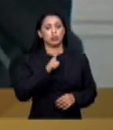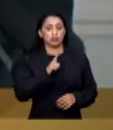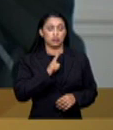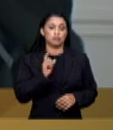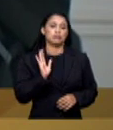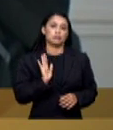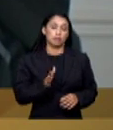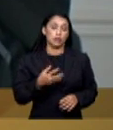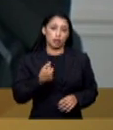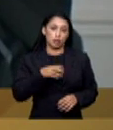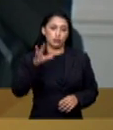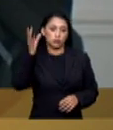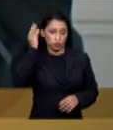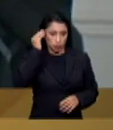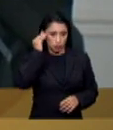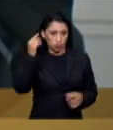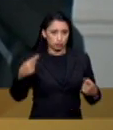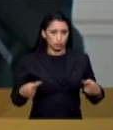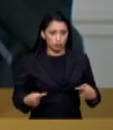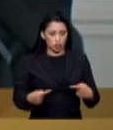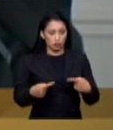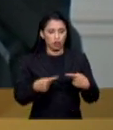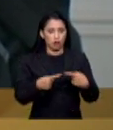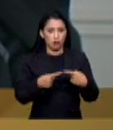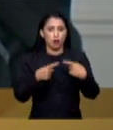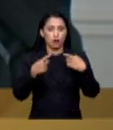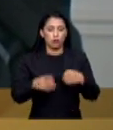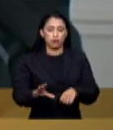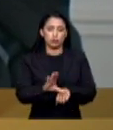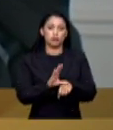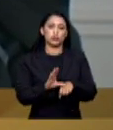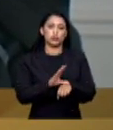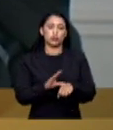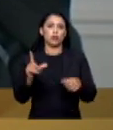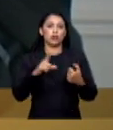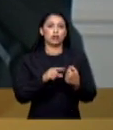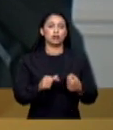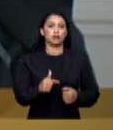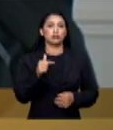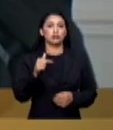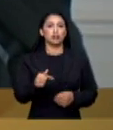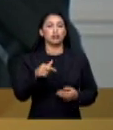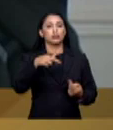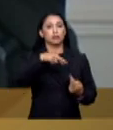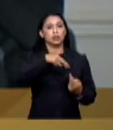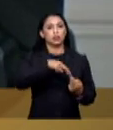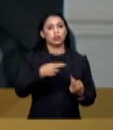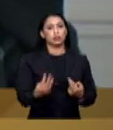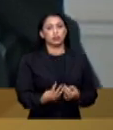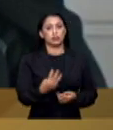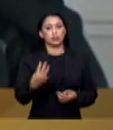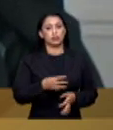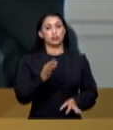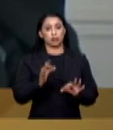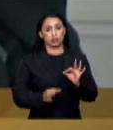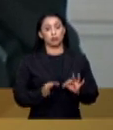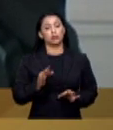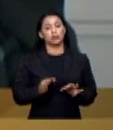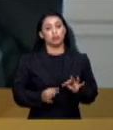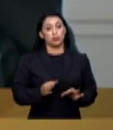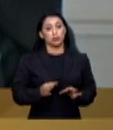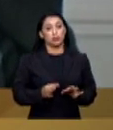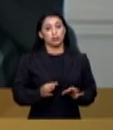certo. Entendo, portanto, constitucional a previsão do artigo 7º, inciso 3º, julgando nesse